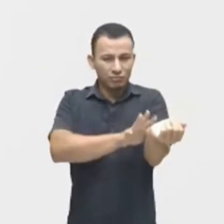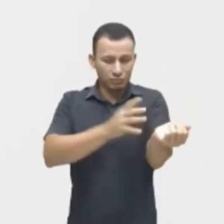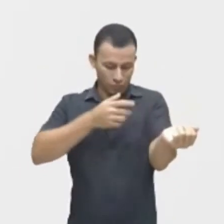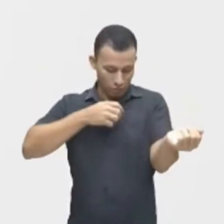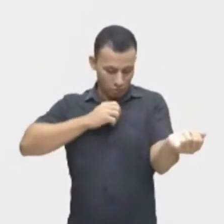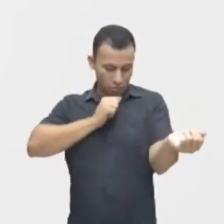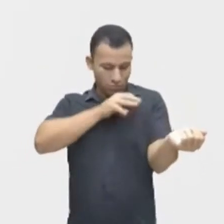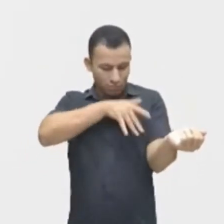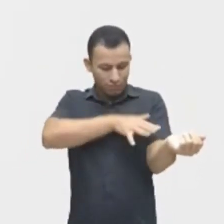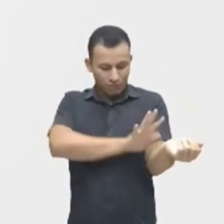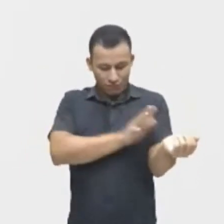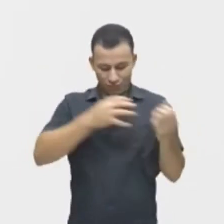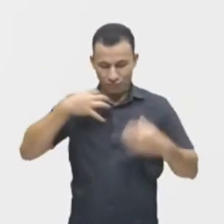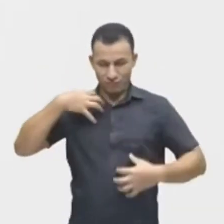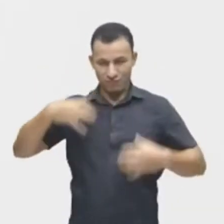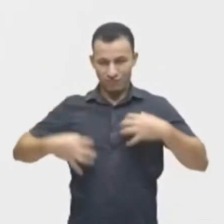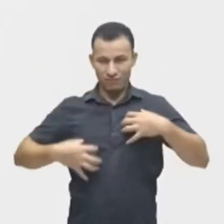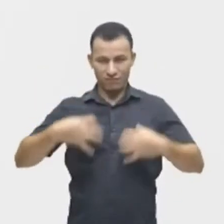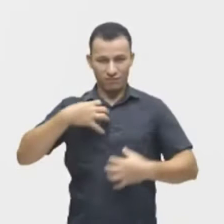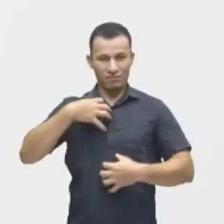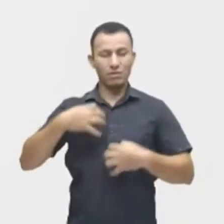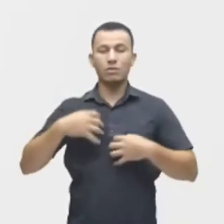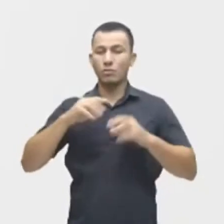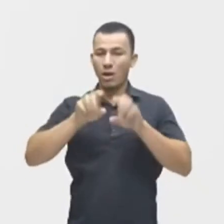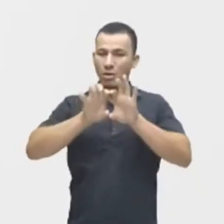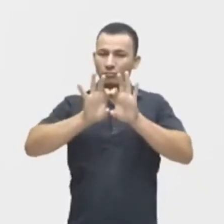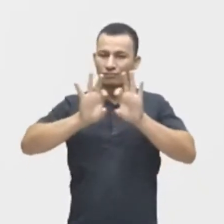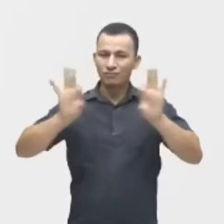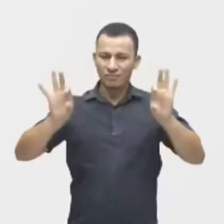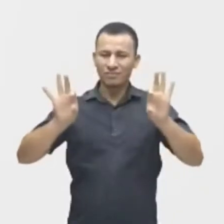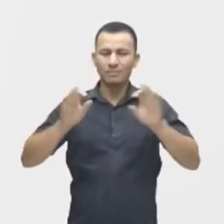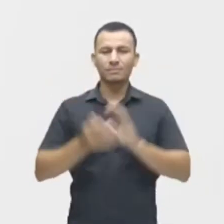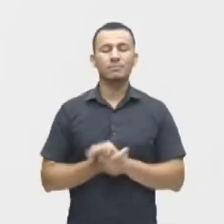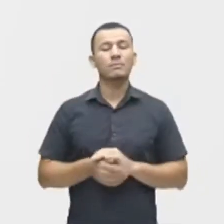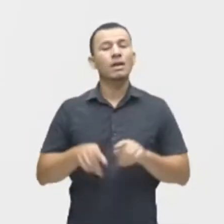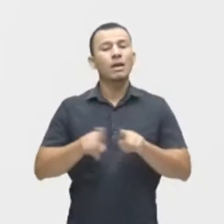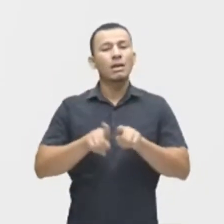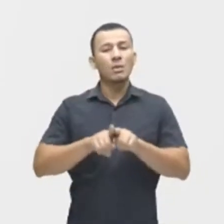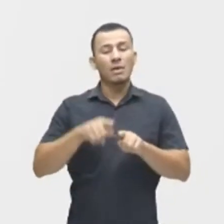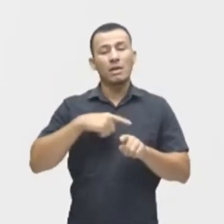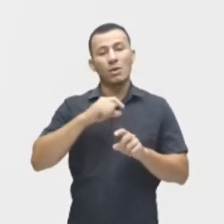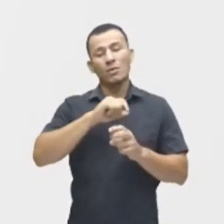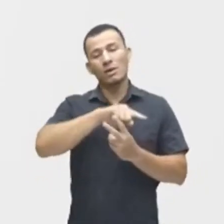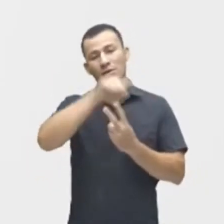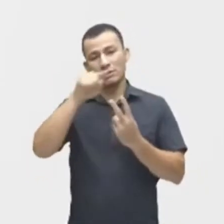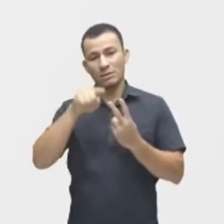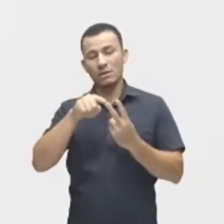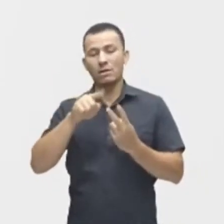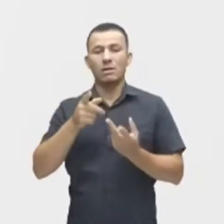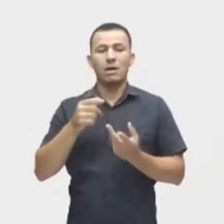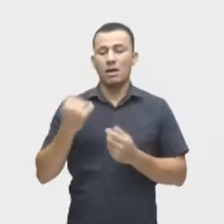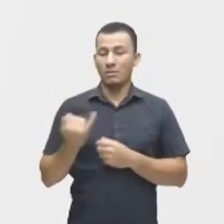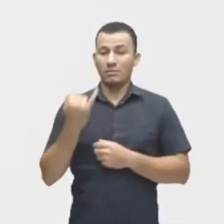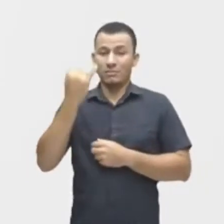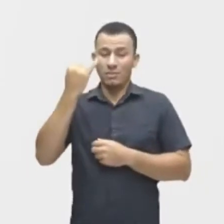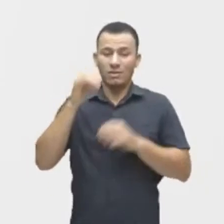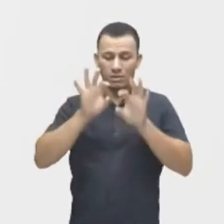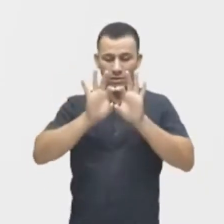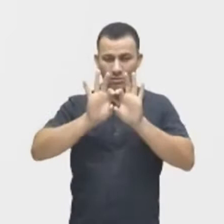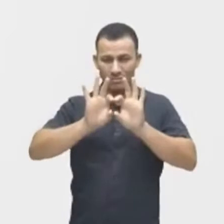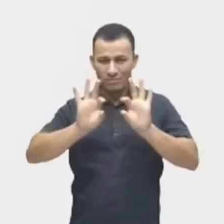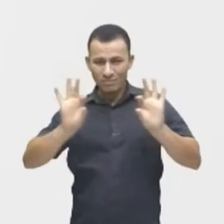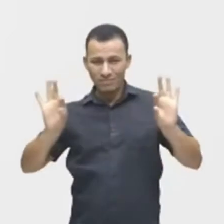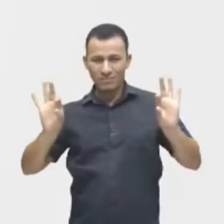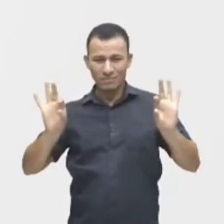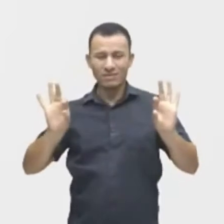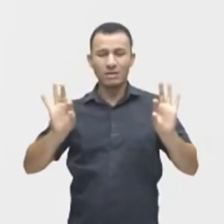os órgãos, são as artérias. Mas também nós temos uma função muito importante. Essas artérias, elas